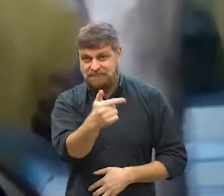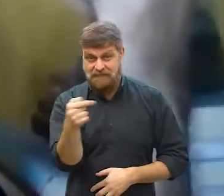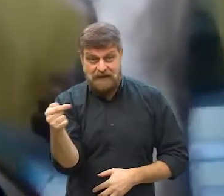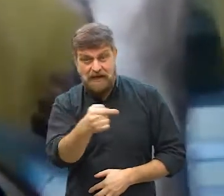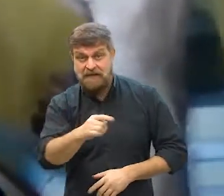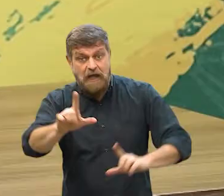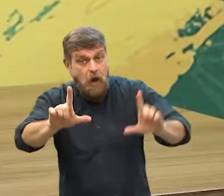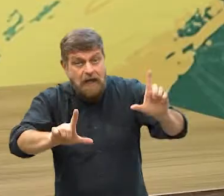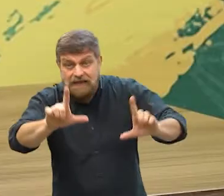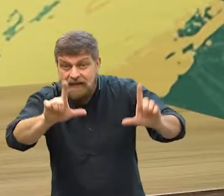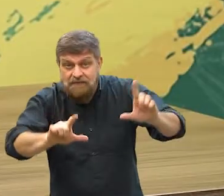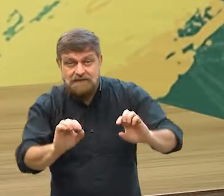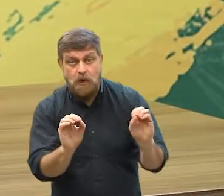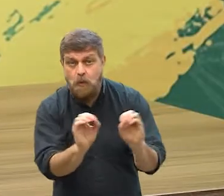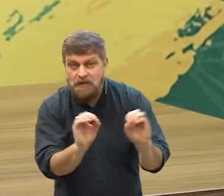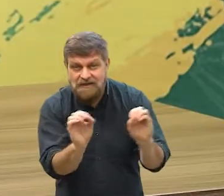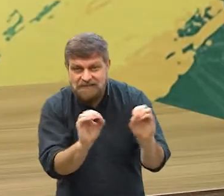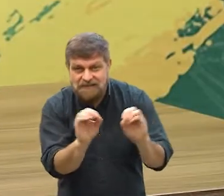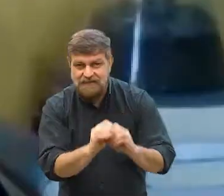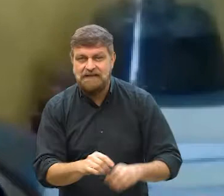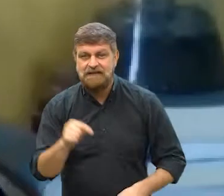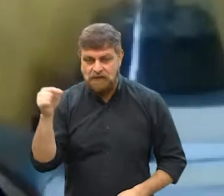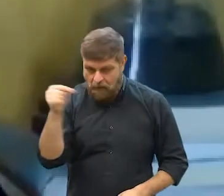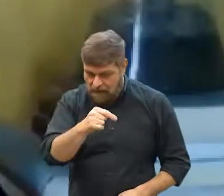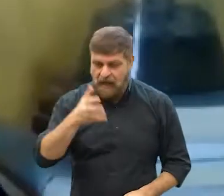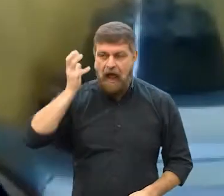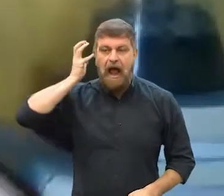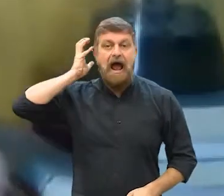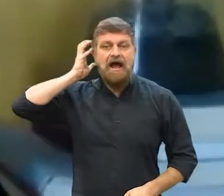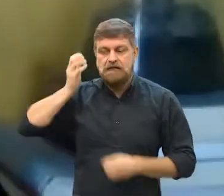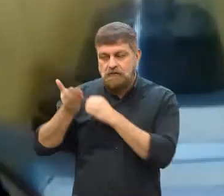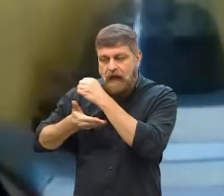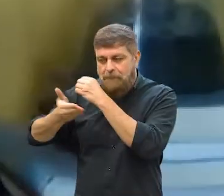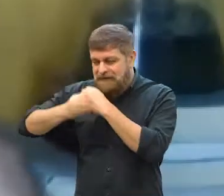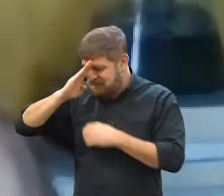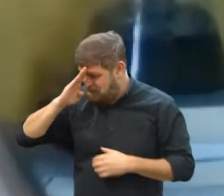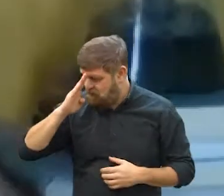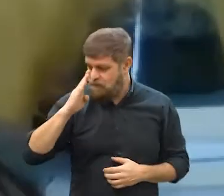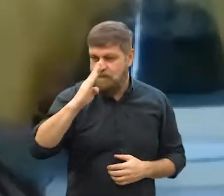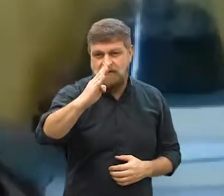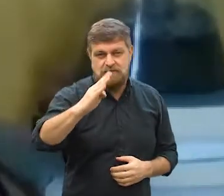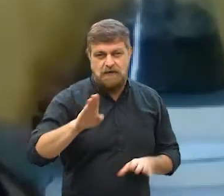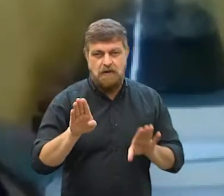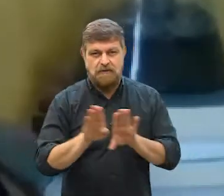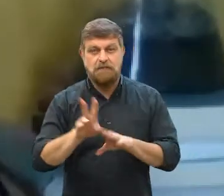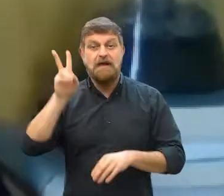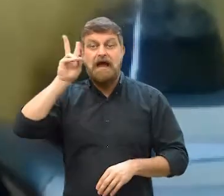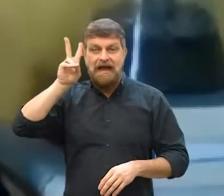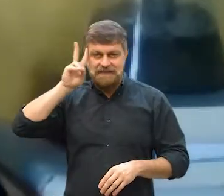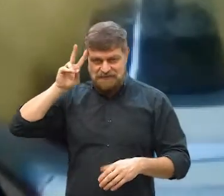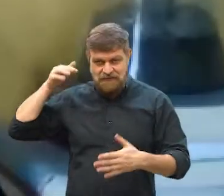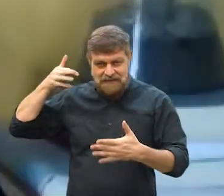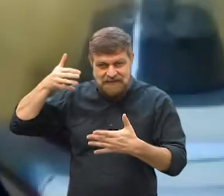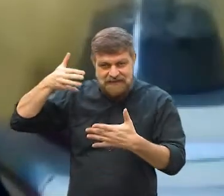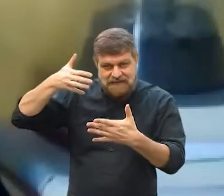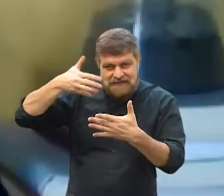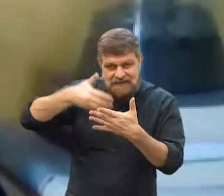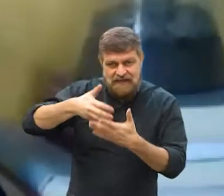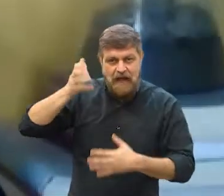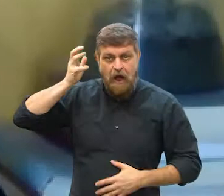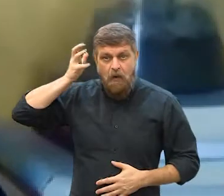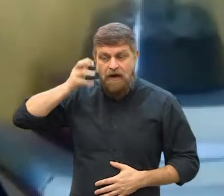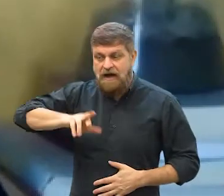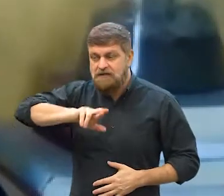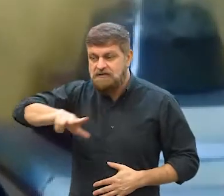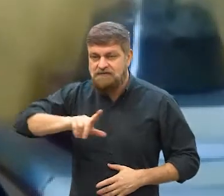ainda não pegou então é justamente ele que é o principal e ou como você falou essa questão histórica mesmo o rádio ao